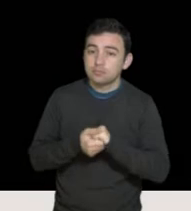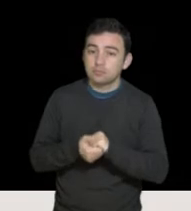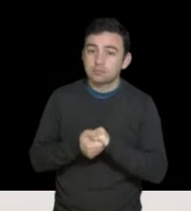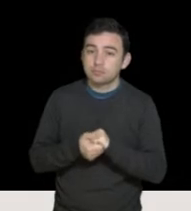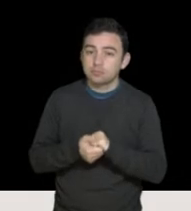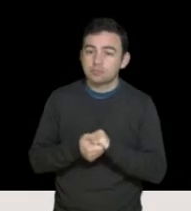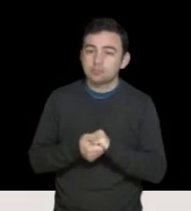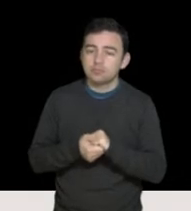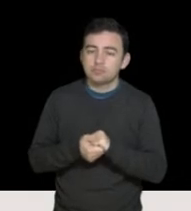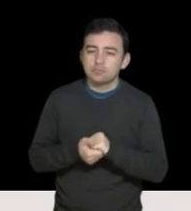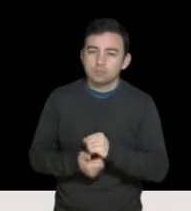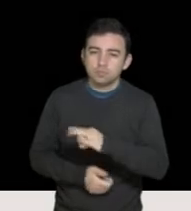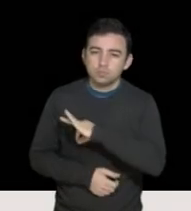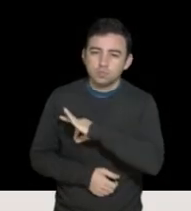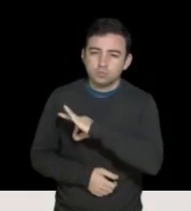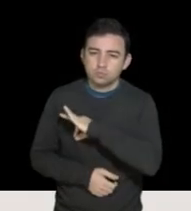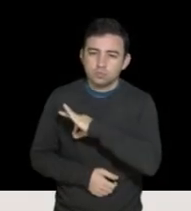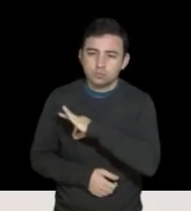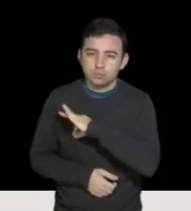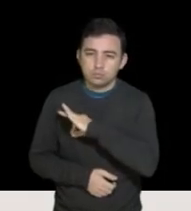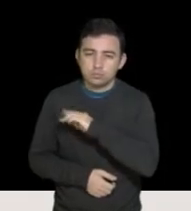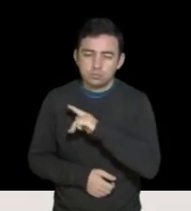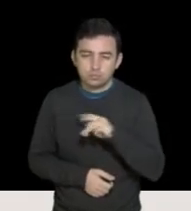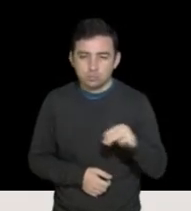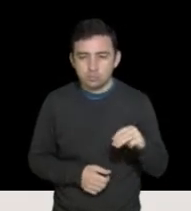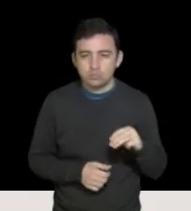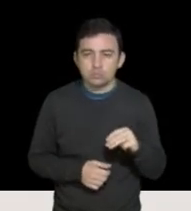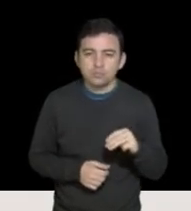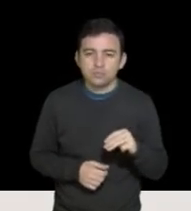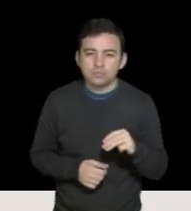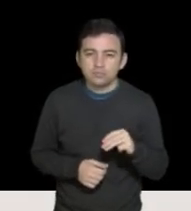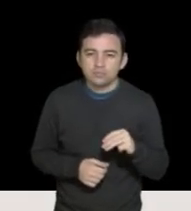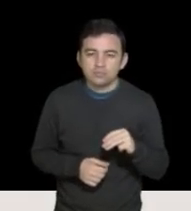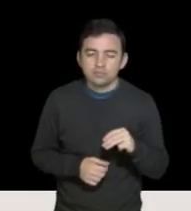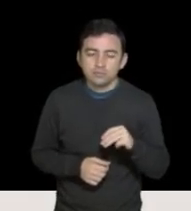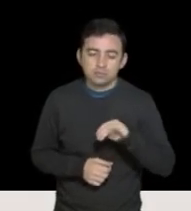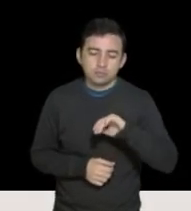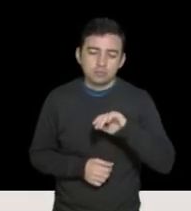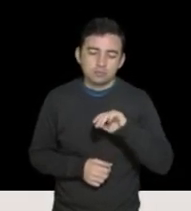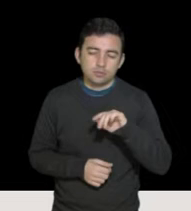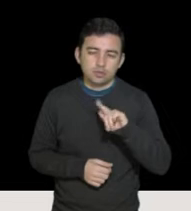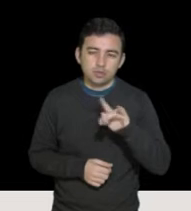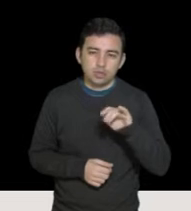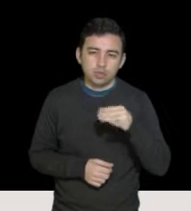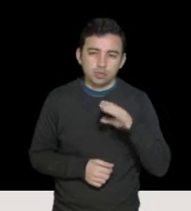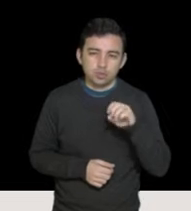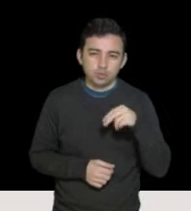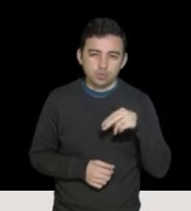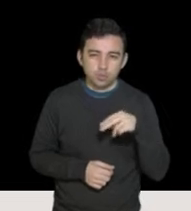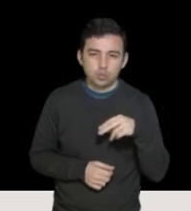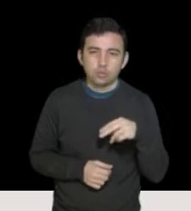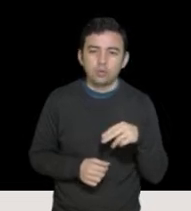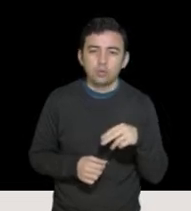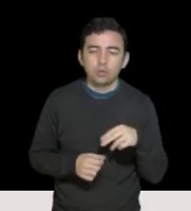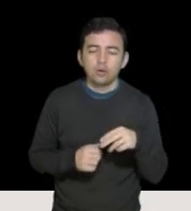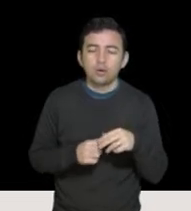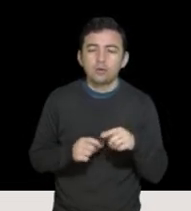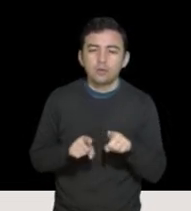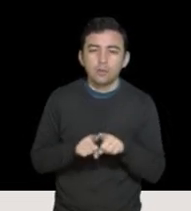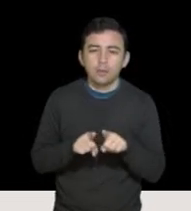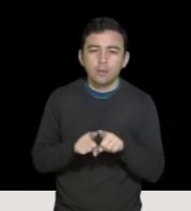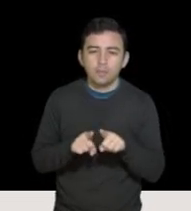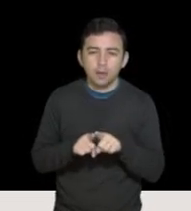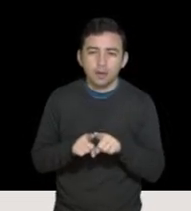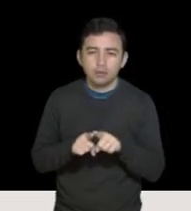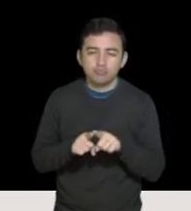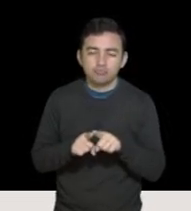os policiais militares, soldado Gelson Valério de Souza Júnior e